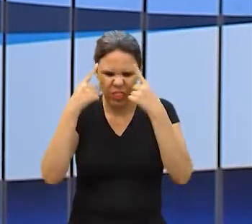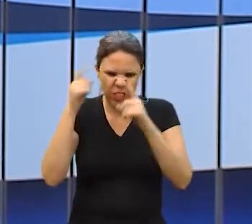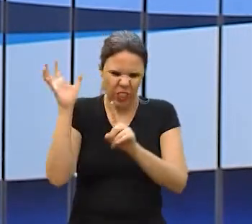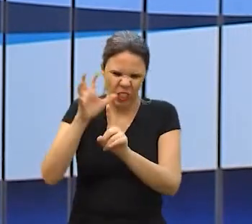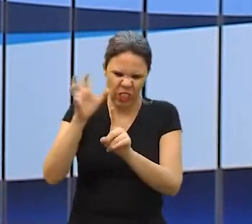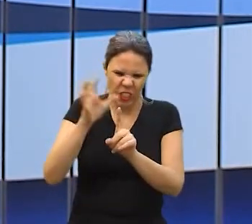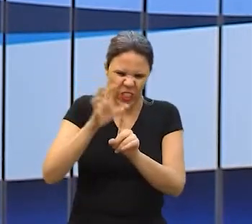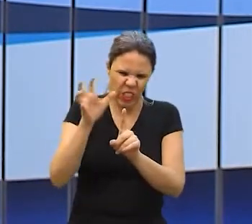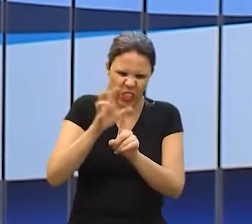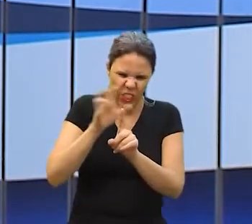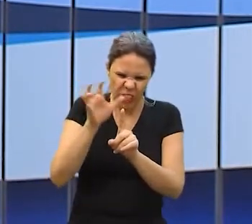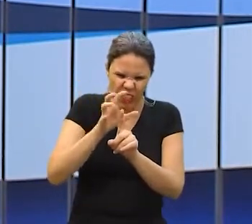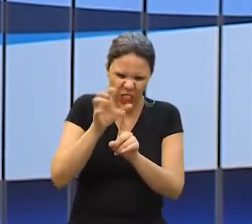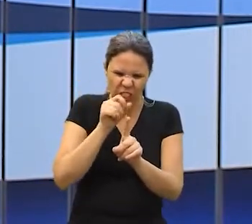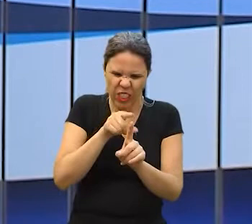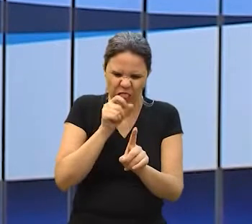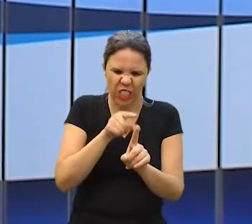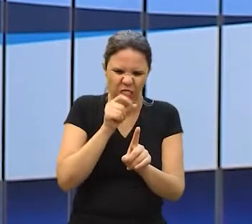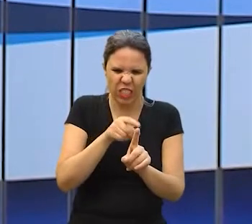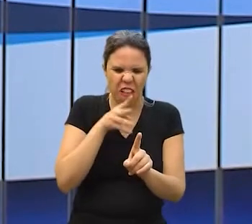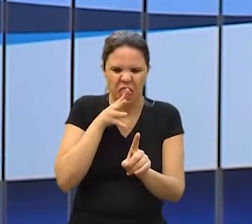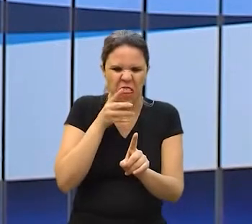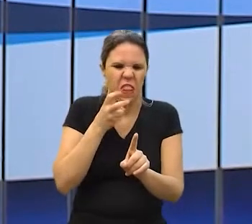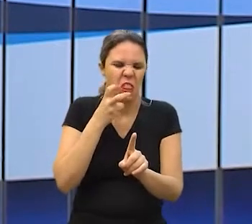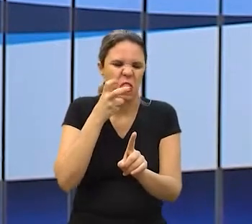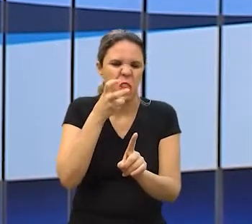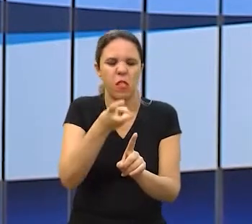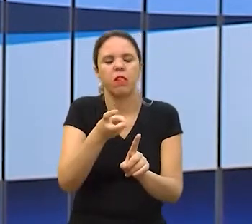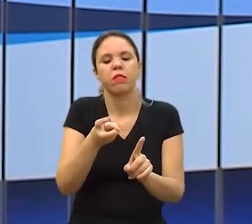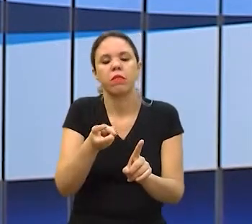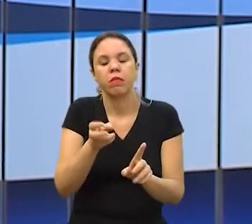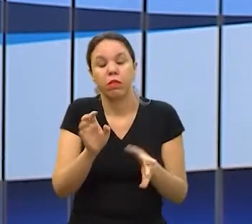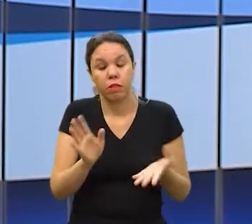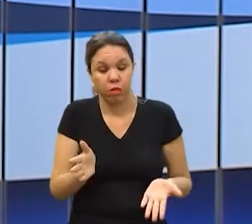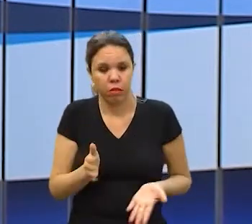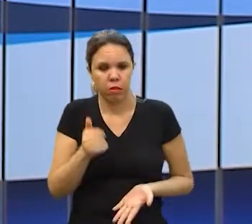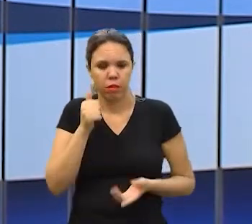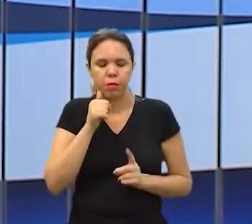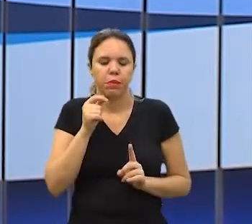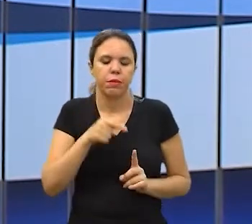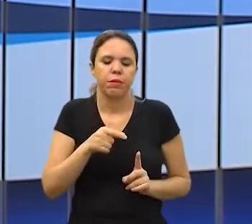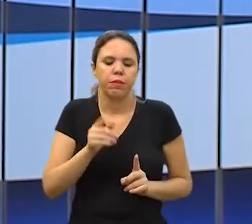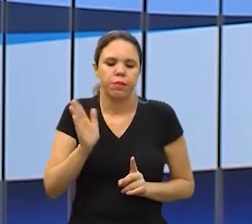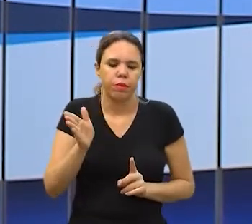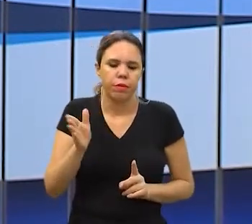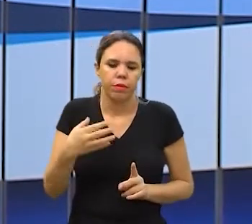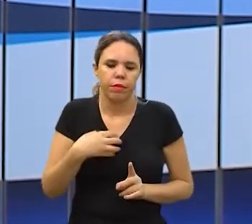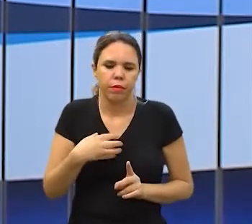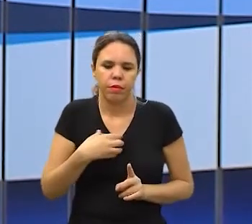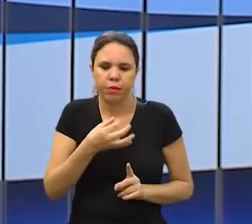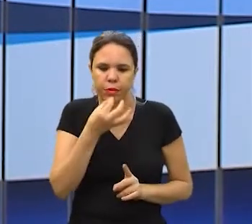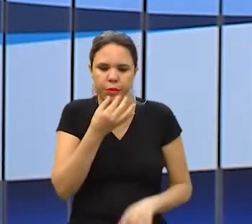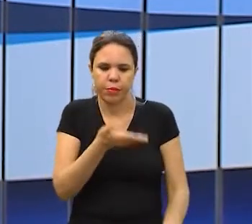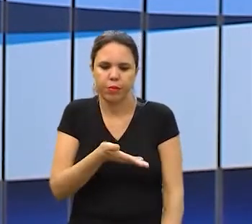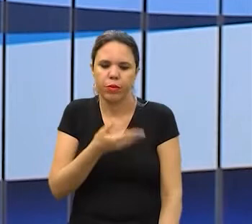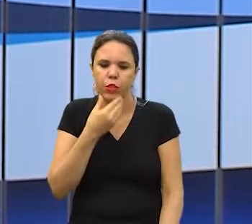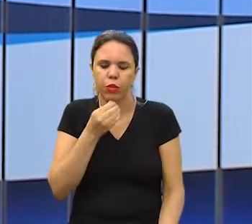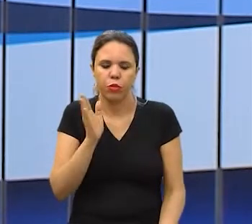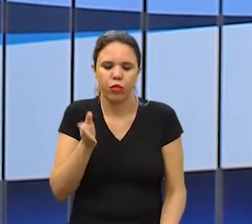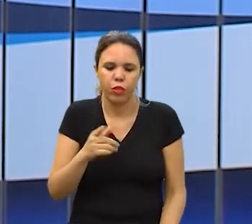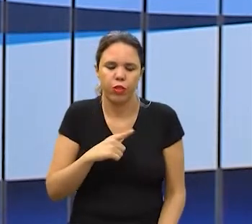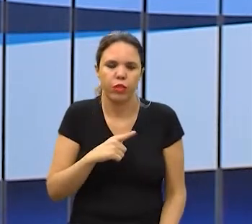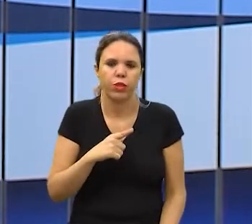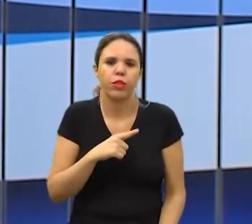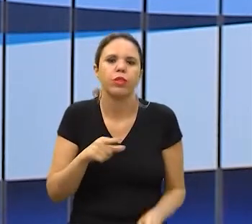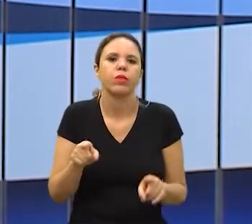violência psicológica, professor. No caso de violência psicológica, essa mulher, ela já deve se posicionar, esse